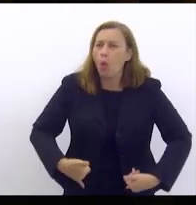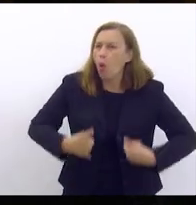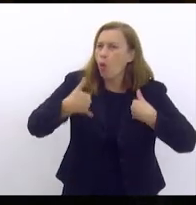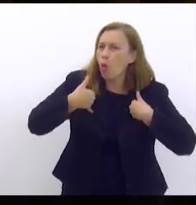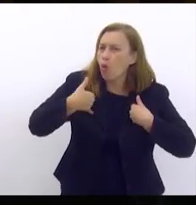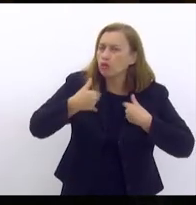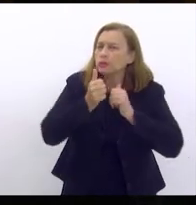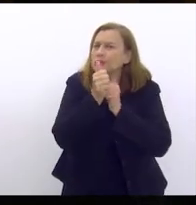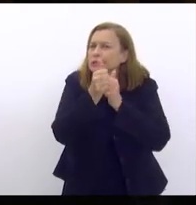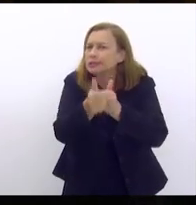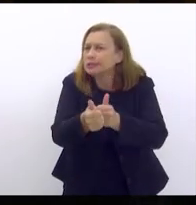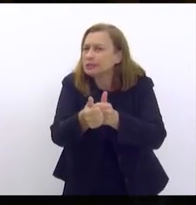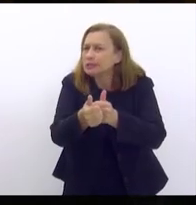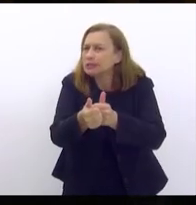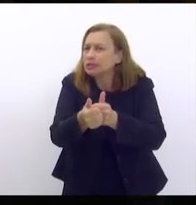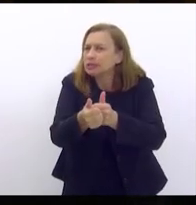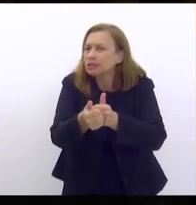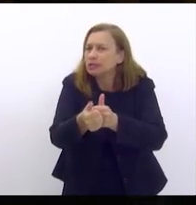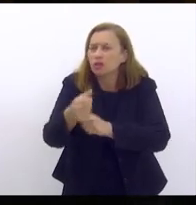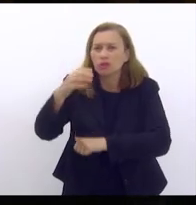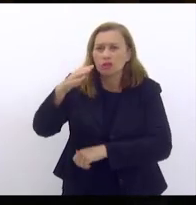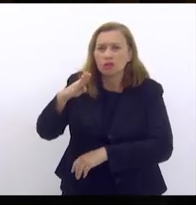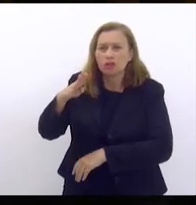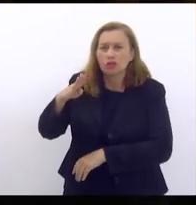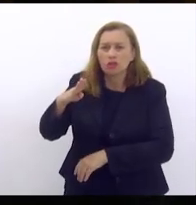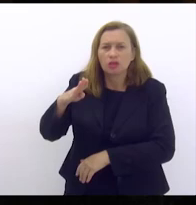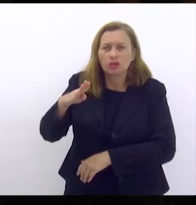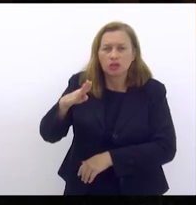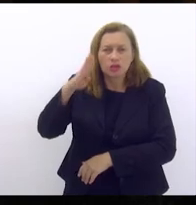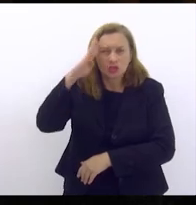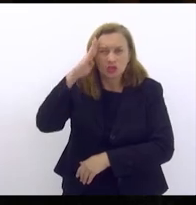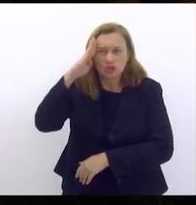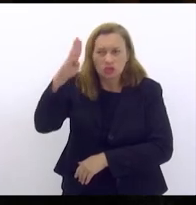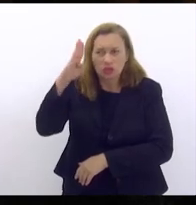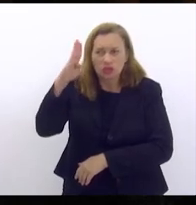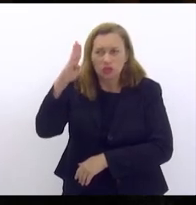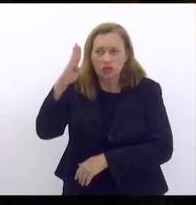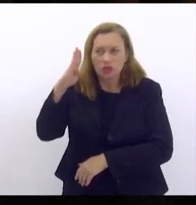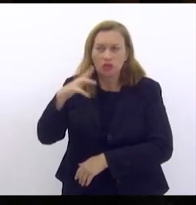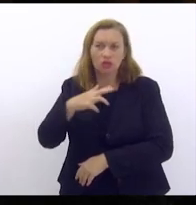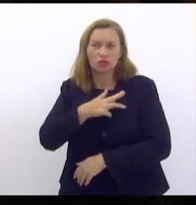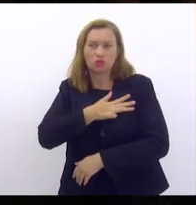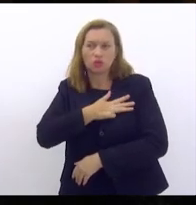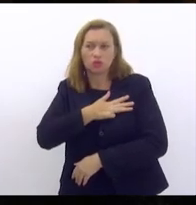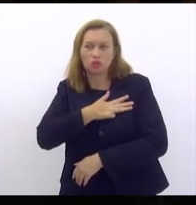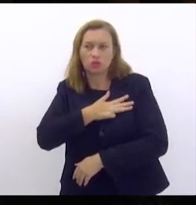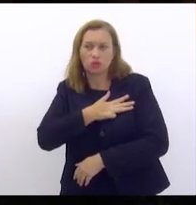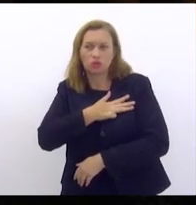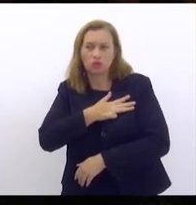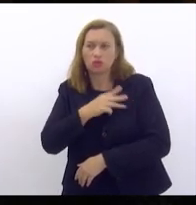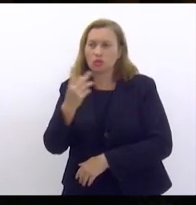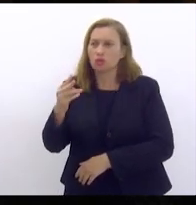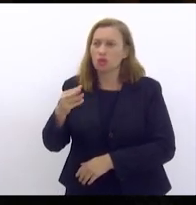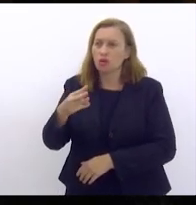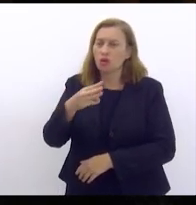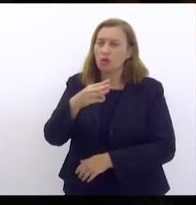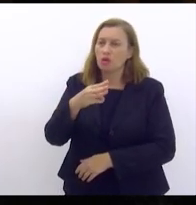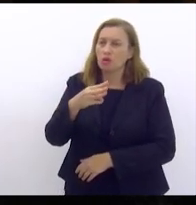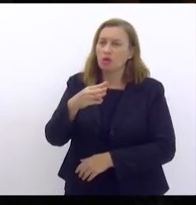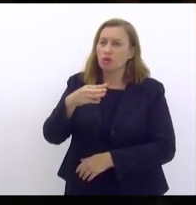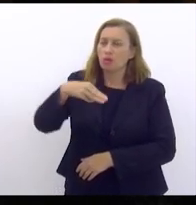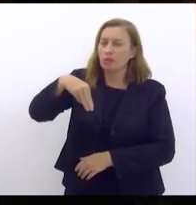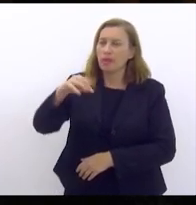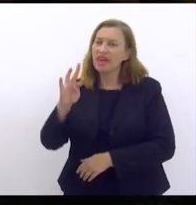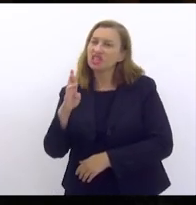de seguir soldado do Lula, que é de seguir os comandos do seu mestre, o Naime.